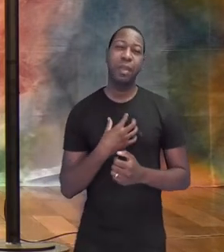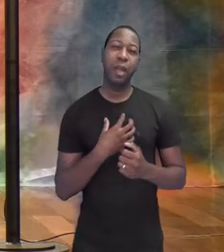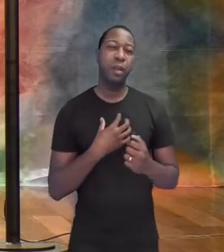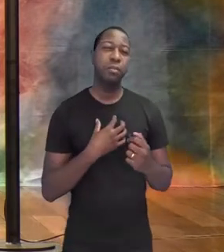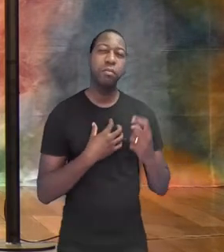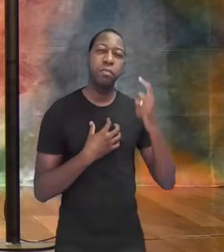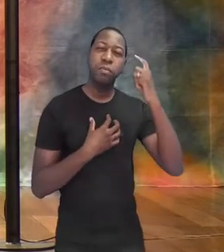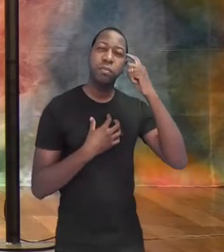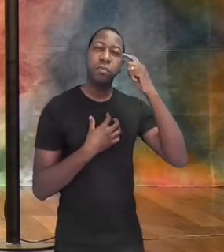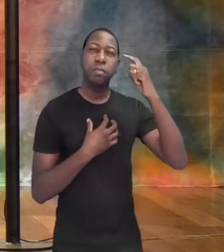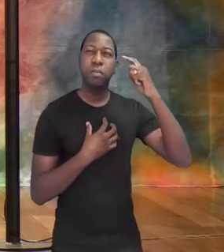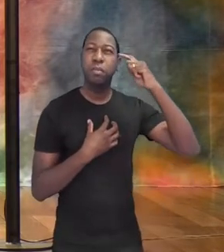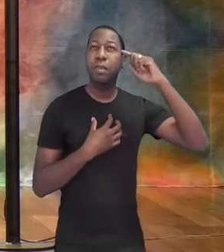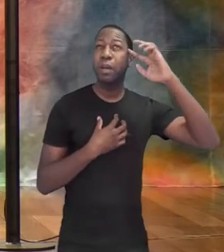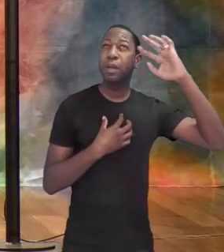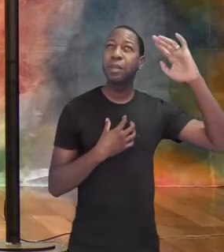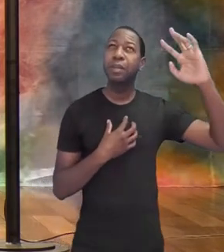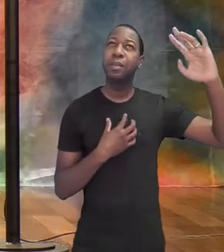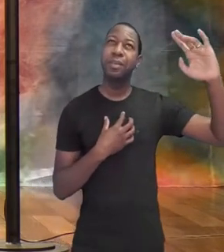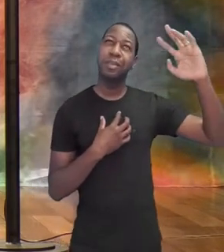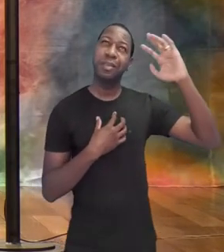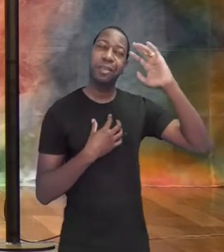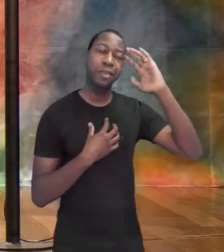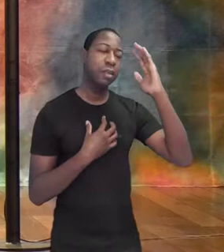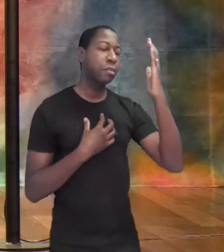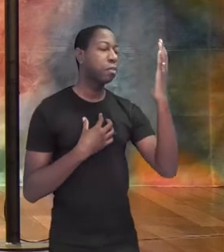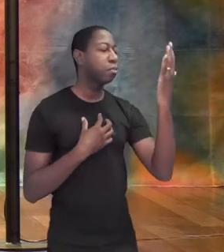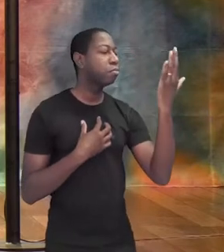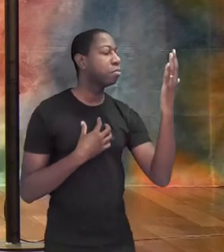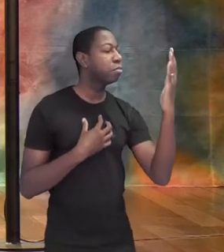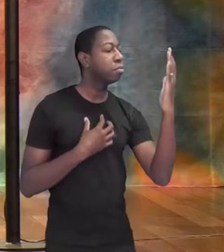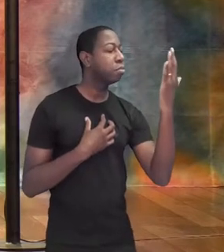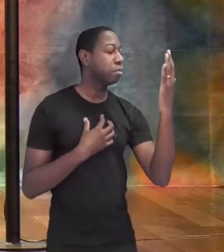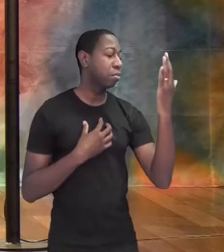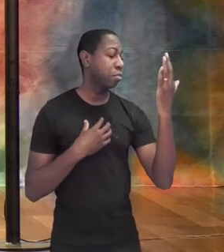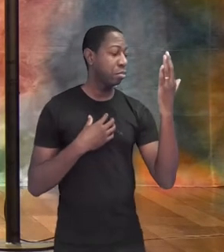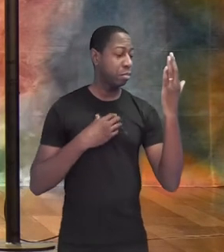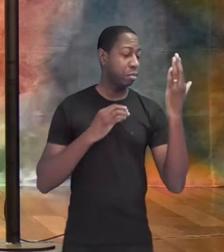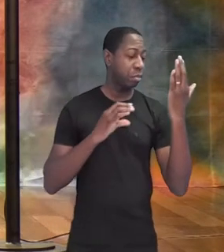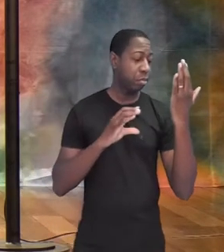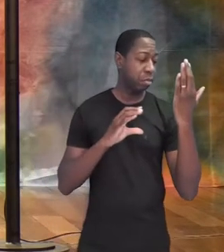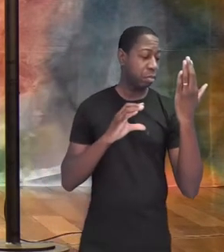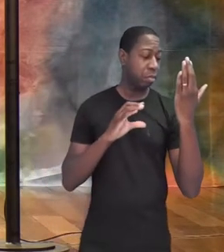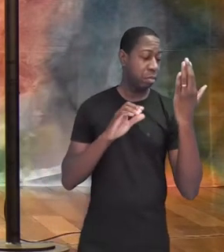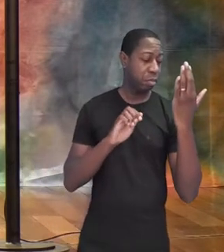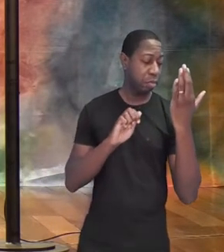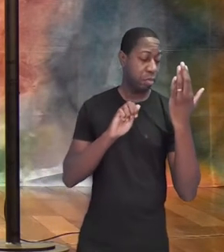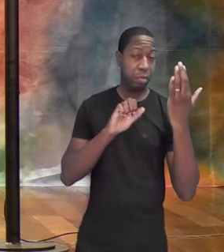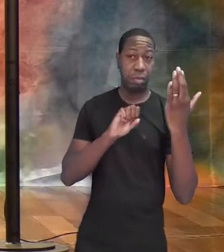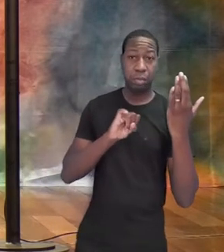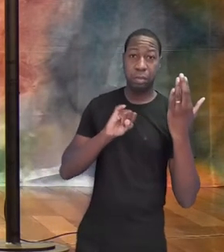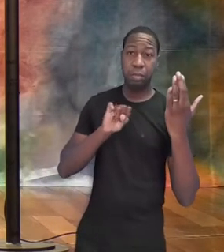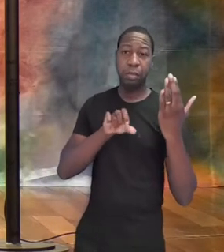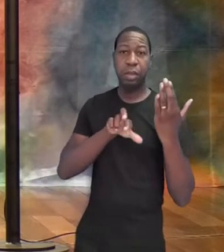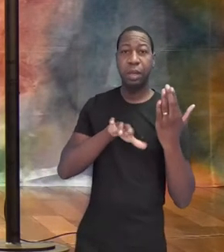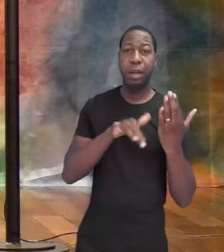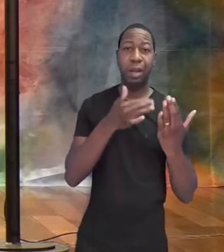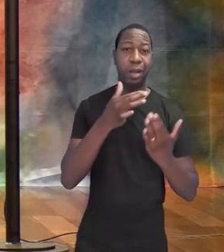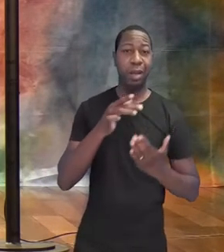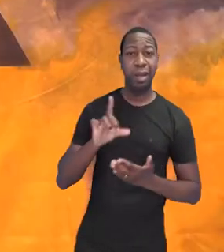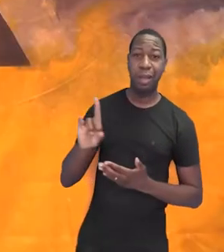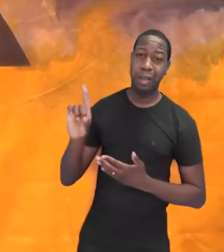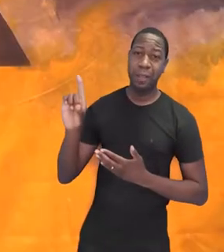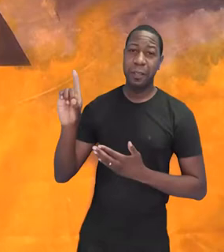O espelho, os Pirineus, o Caiçaras. Se um Deus